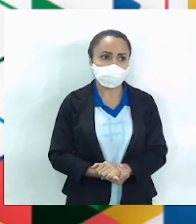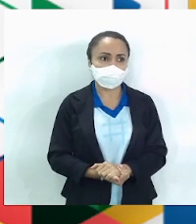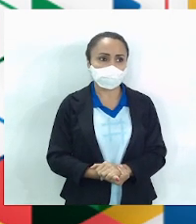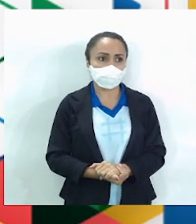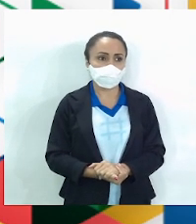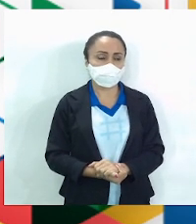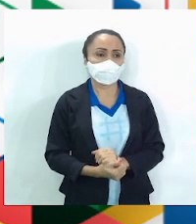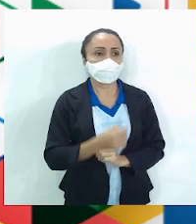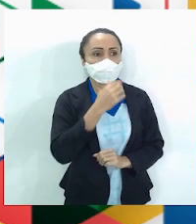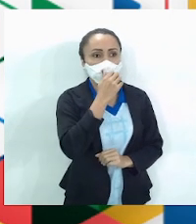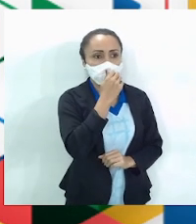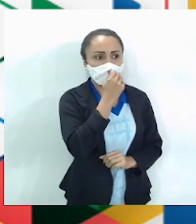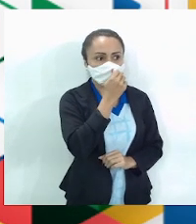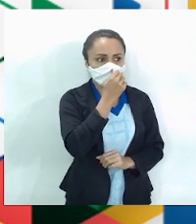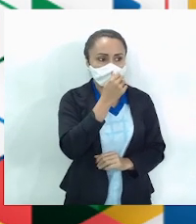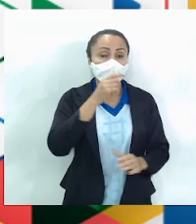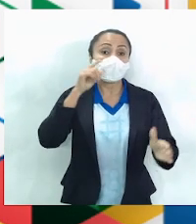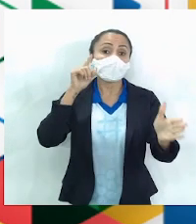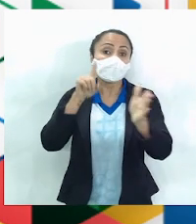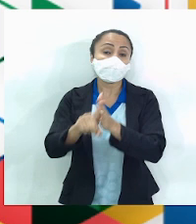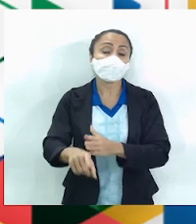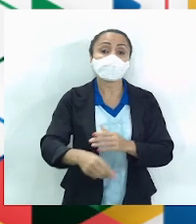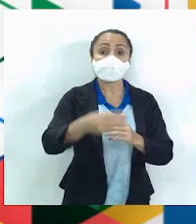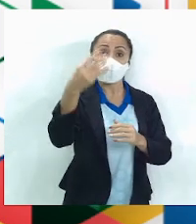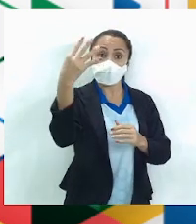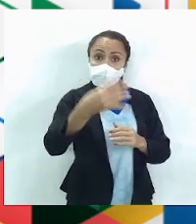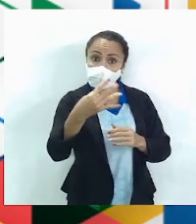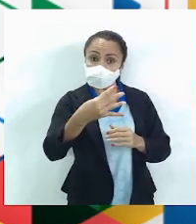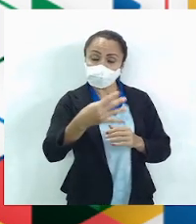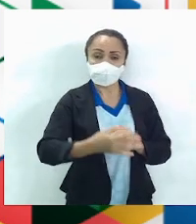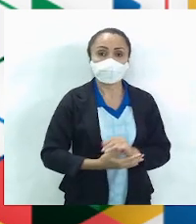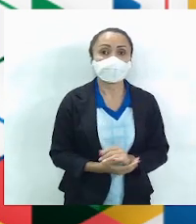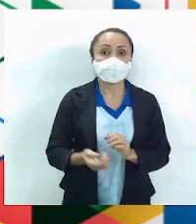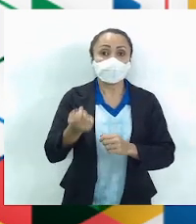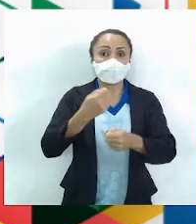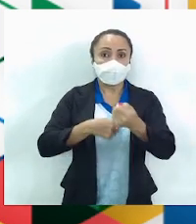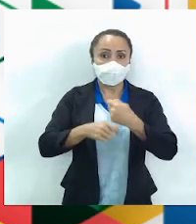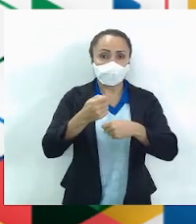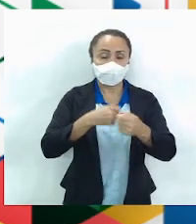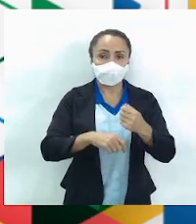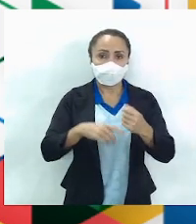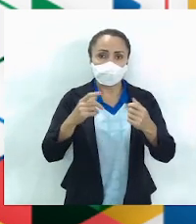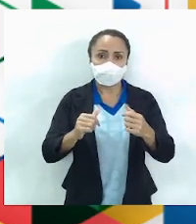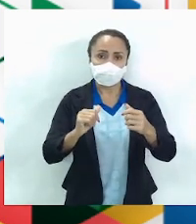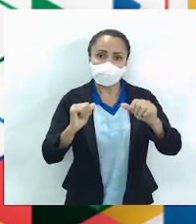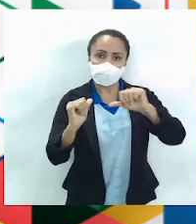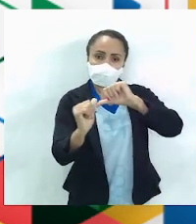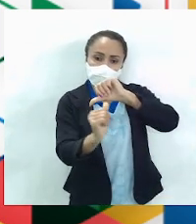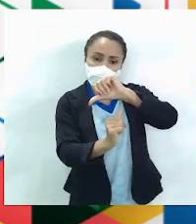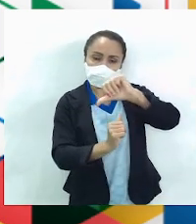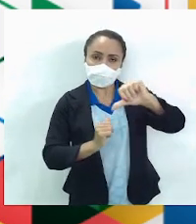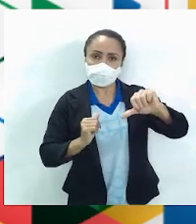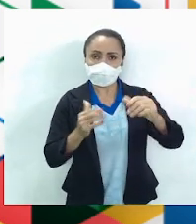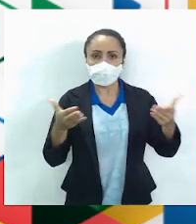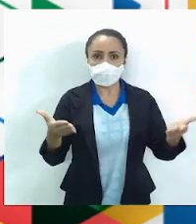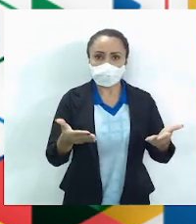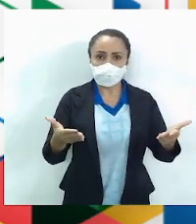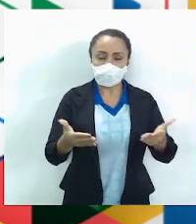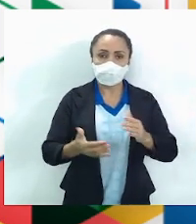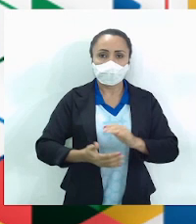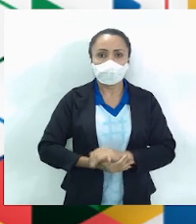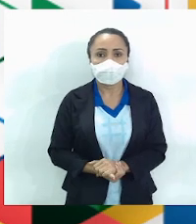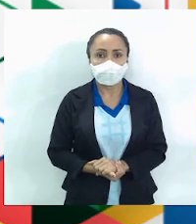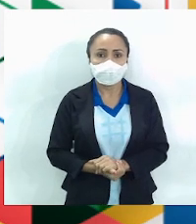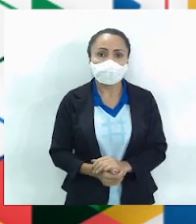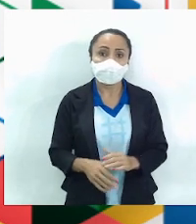geopolítico. Vamos ver aí a questão 4, economias emergentes de transição agora, né? Emergentes são